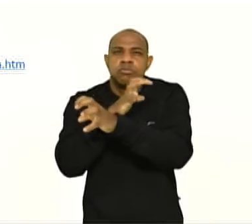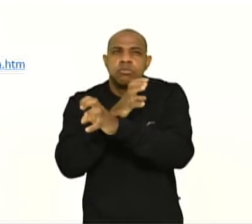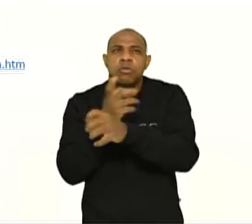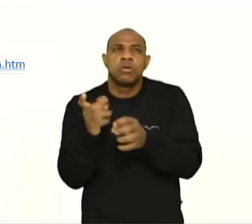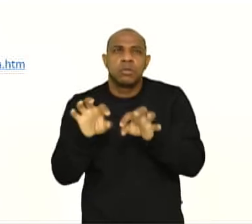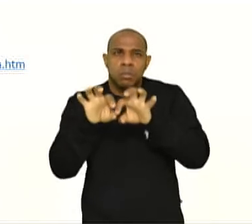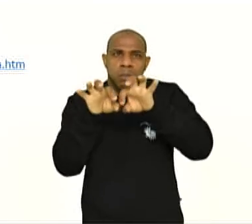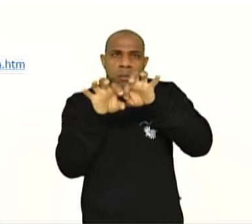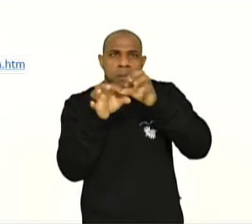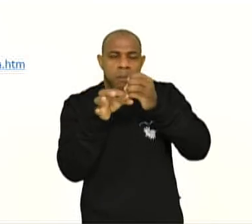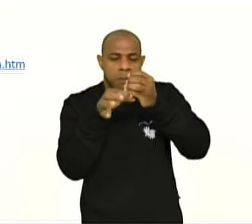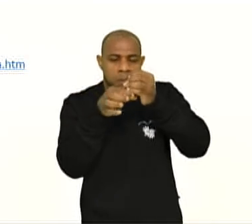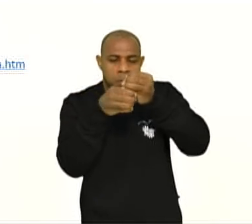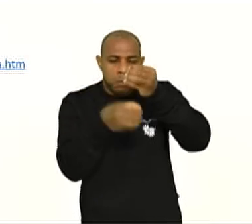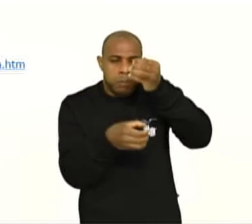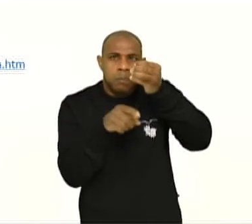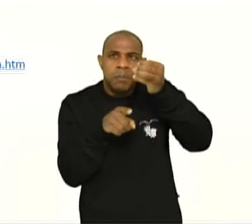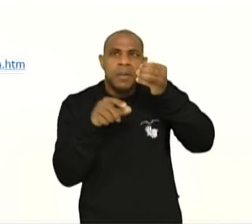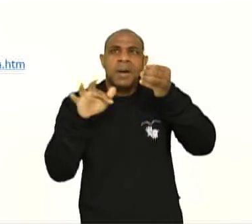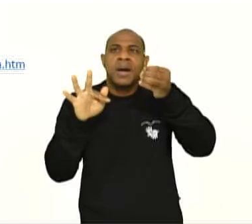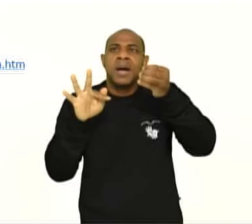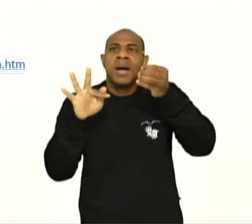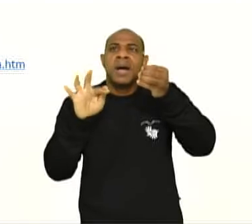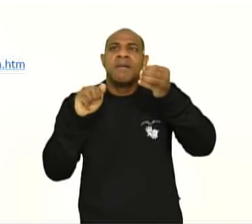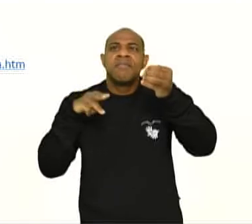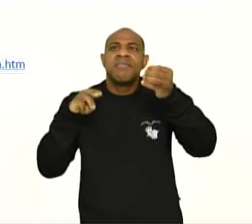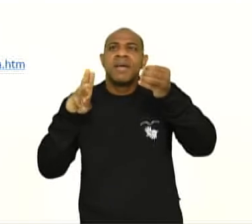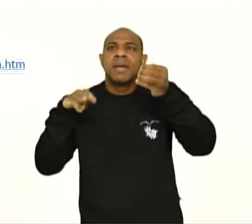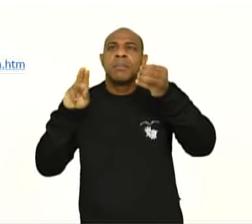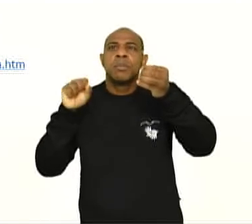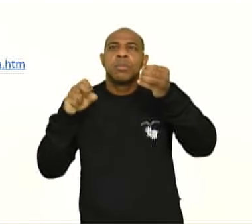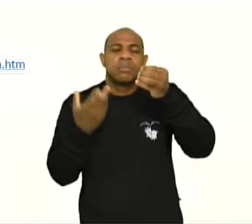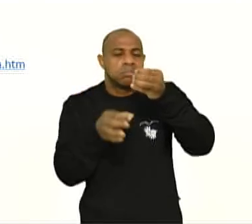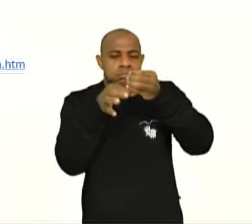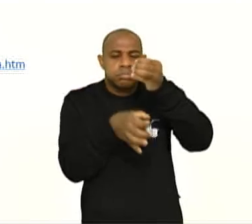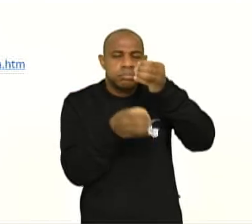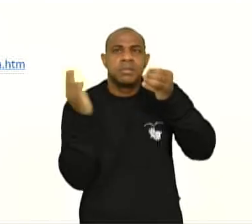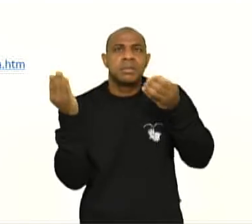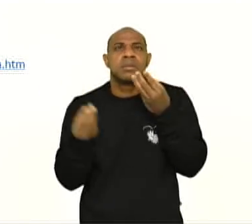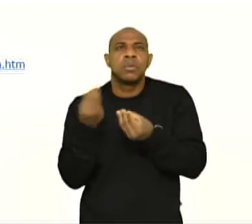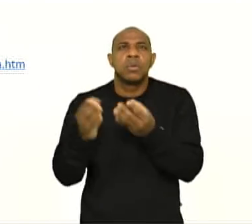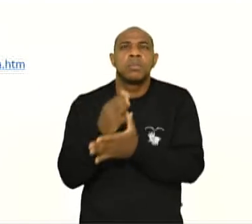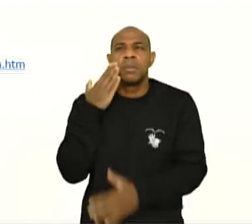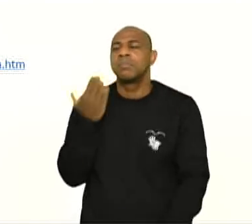né? Mas são diversos órgãos. A gente pode estar falando de órgãos